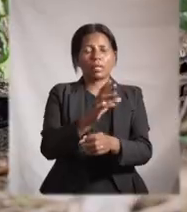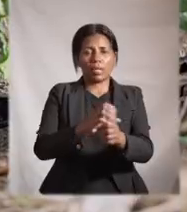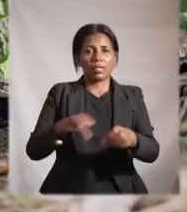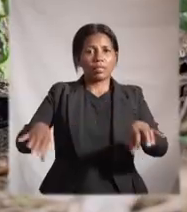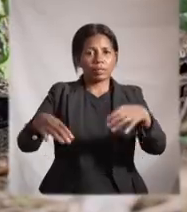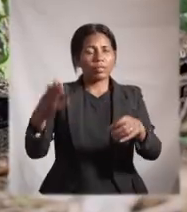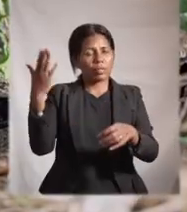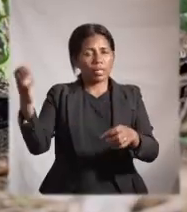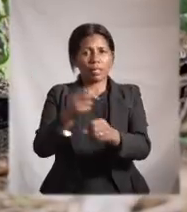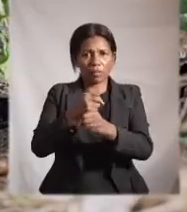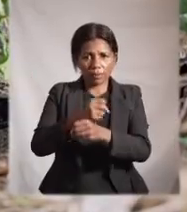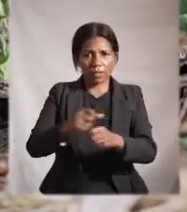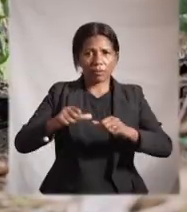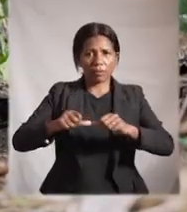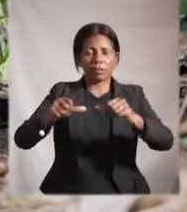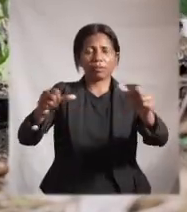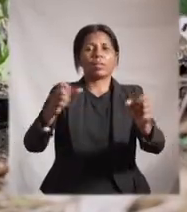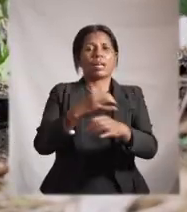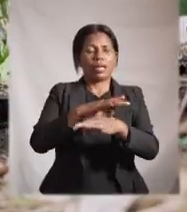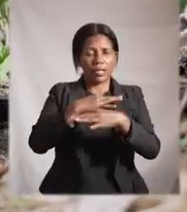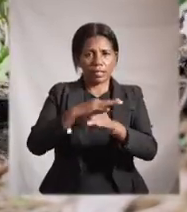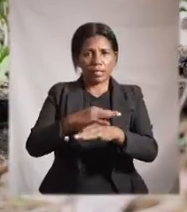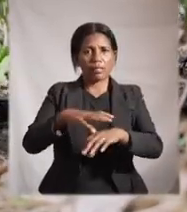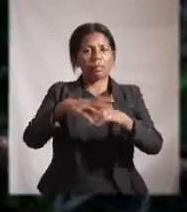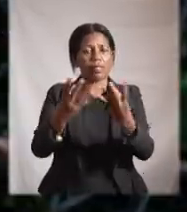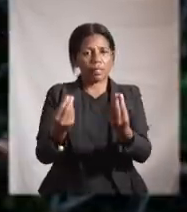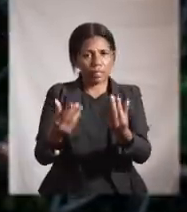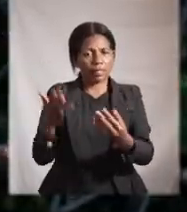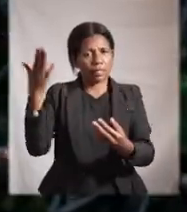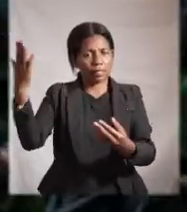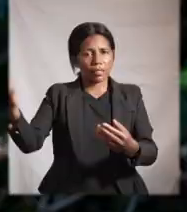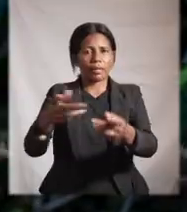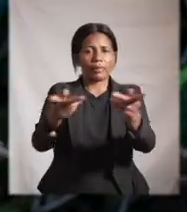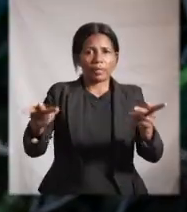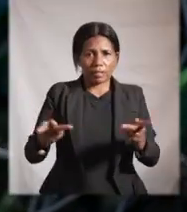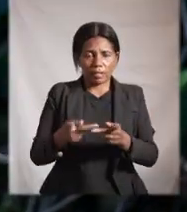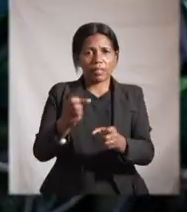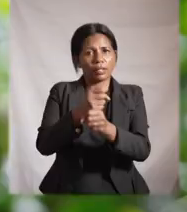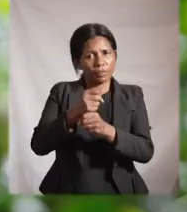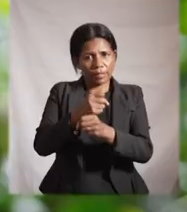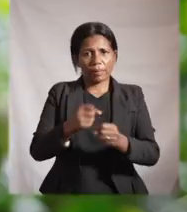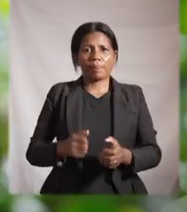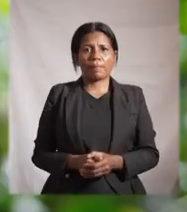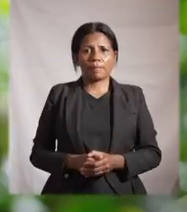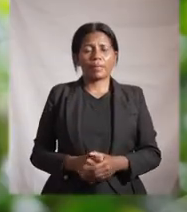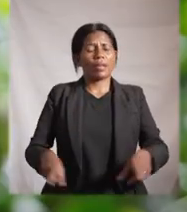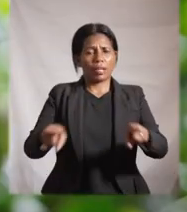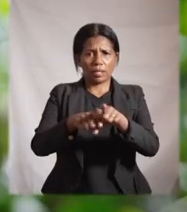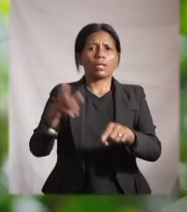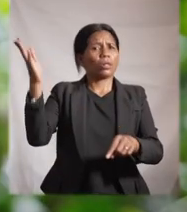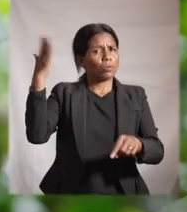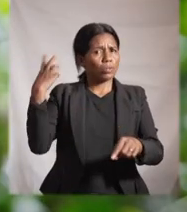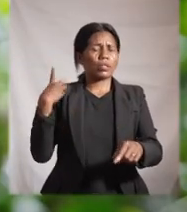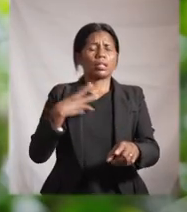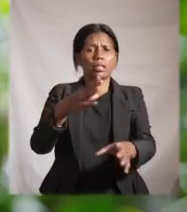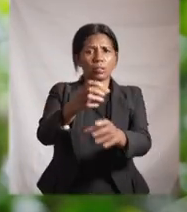café, nomos continua hadia condição rainian e a tos larang. Anessa nida uluk ne ita